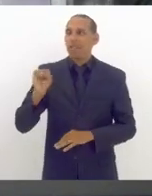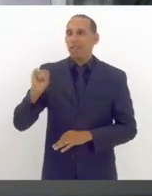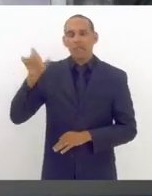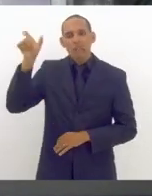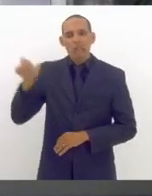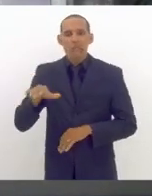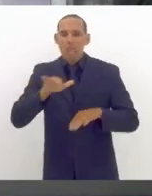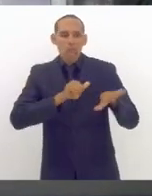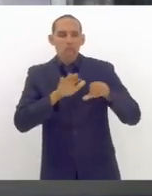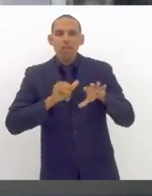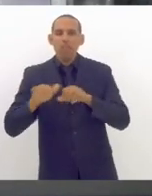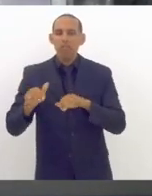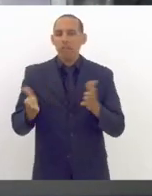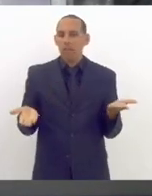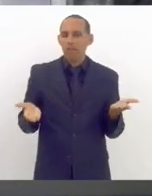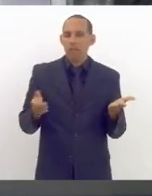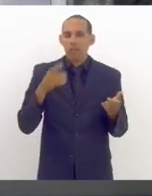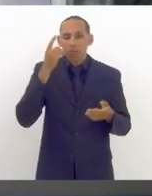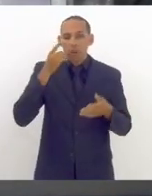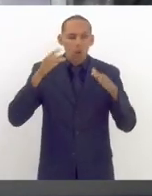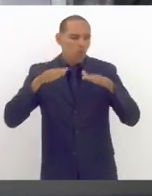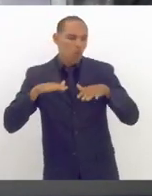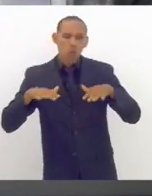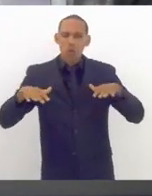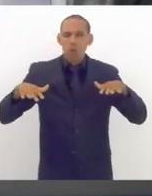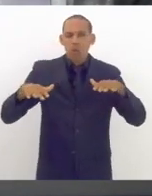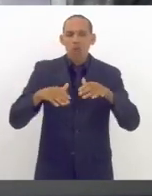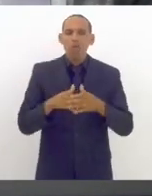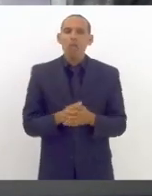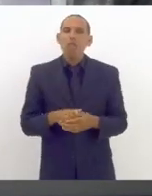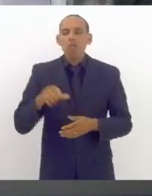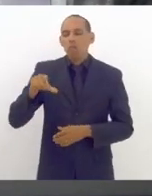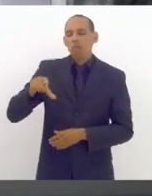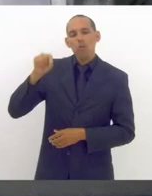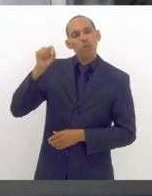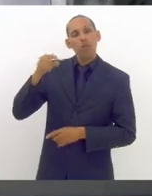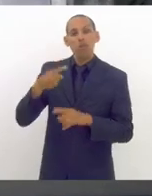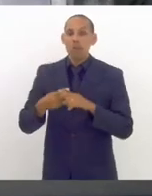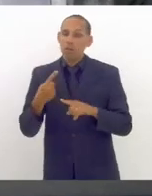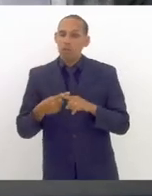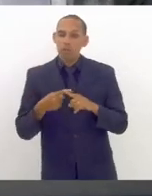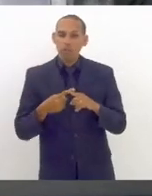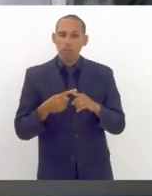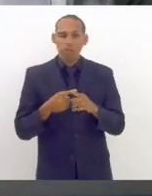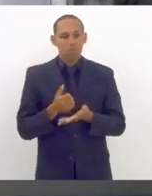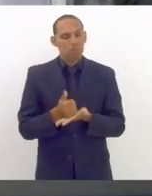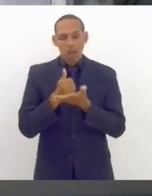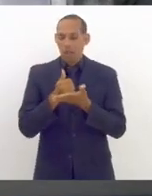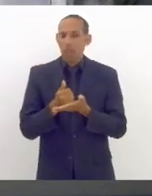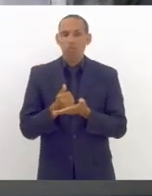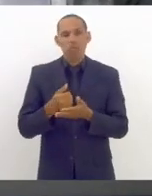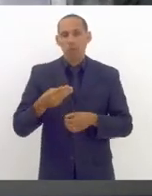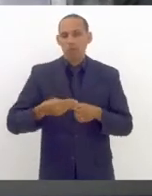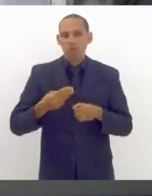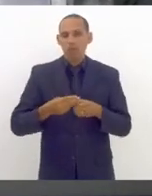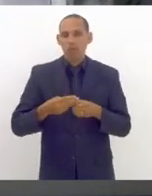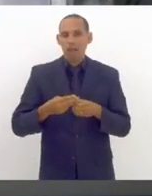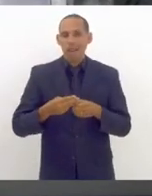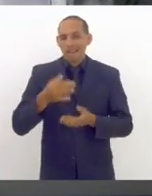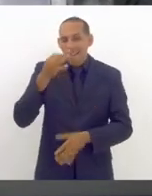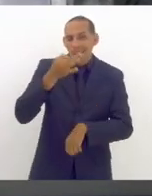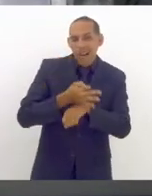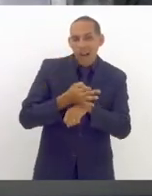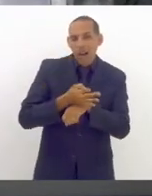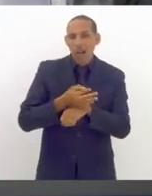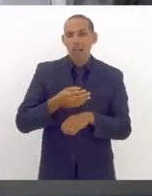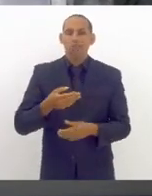se todos os deputados são eleitos pelas suas bases municipais quem faltar não tá honrando